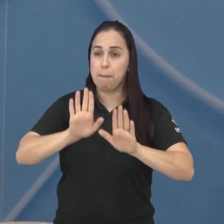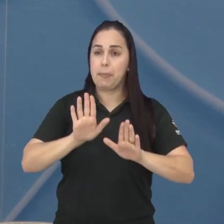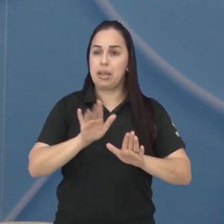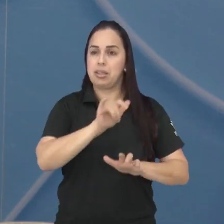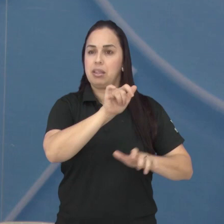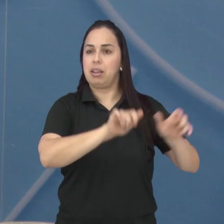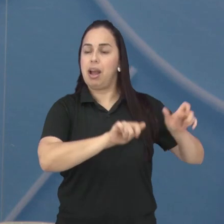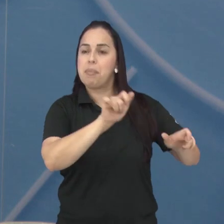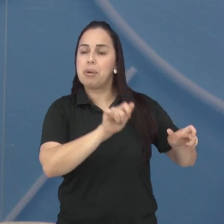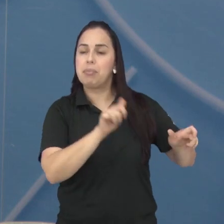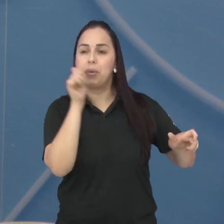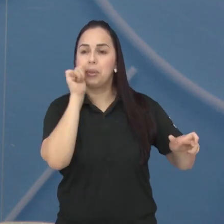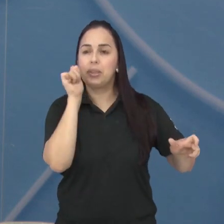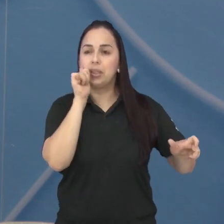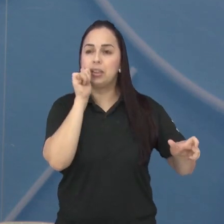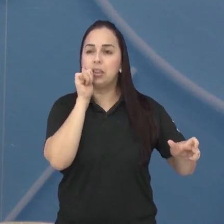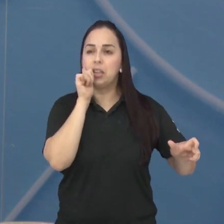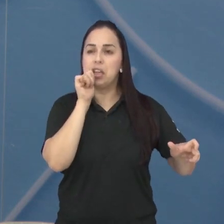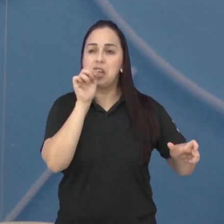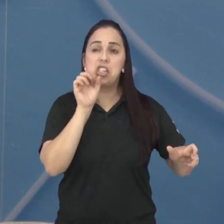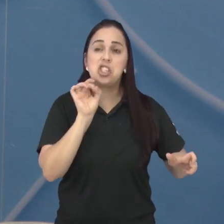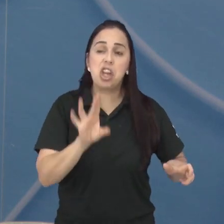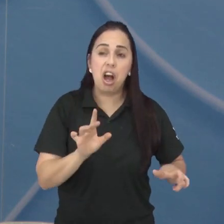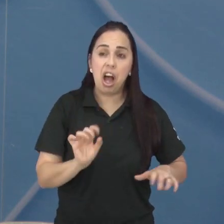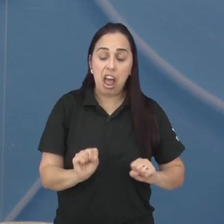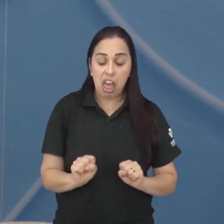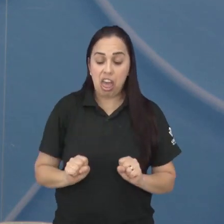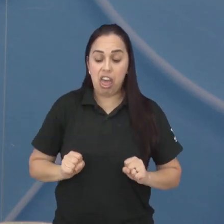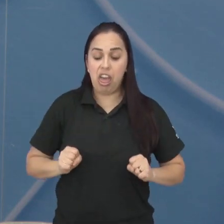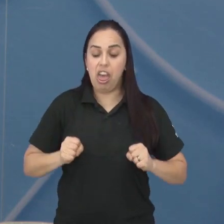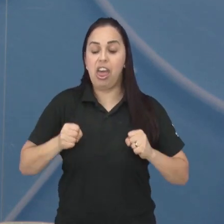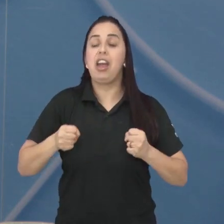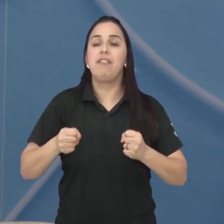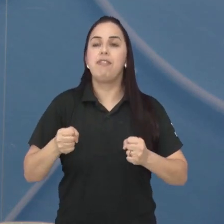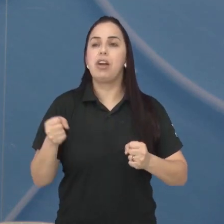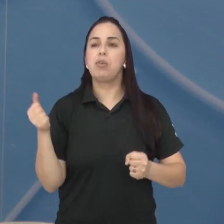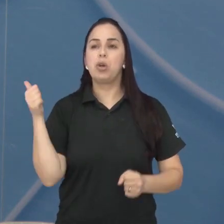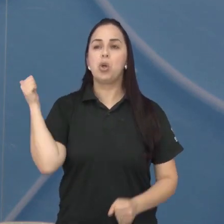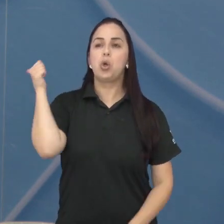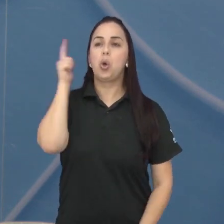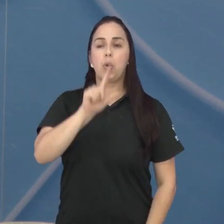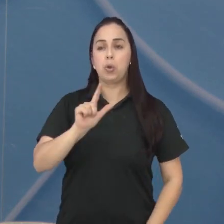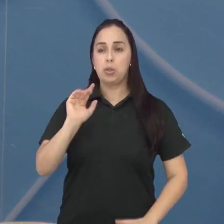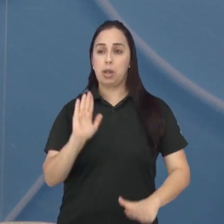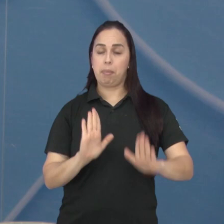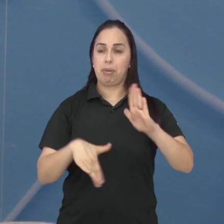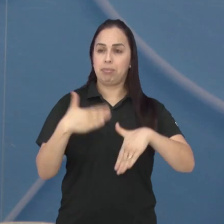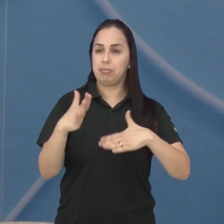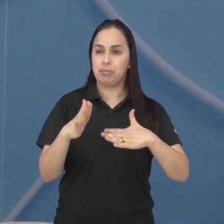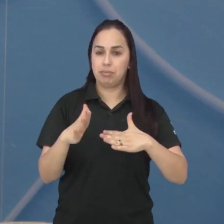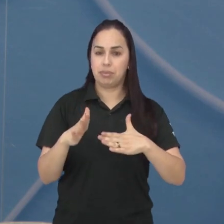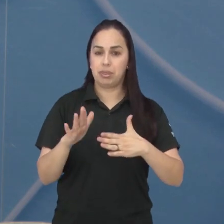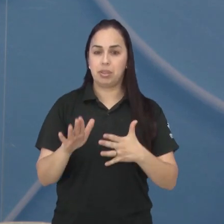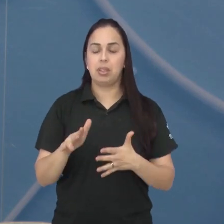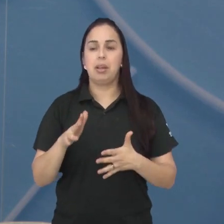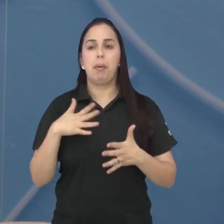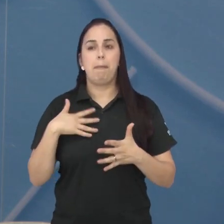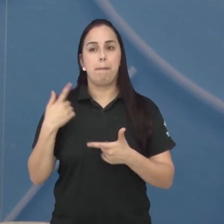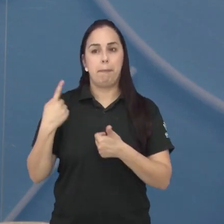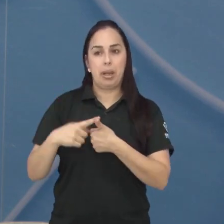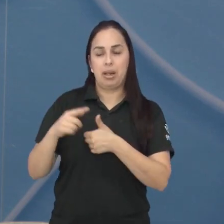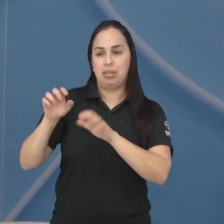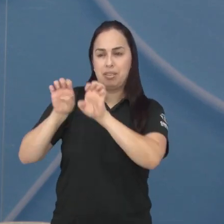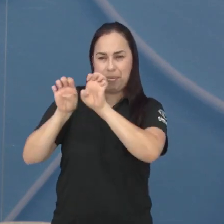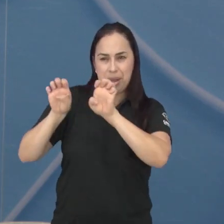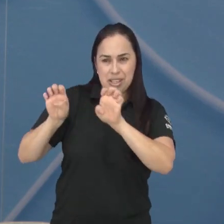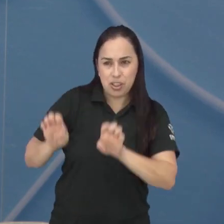um pouco o resultado disso. Porque não é só se esforçar que a gente vai chegar lá, né? Existe todo esse background, essa estrutura,